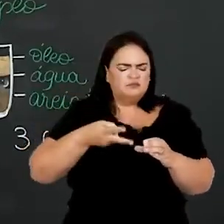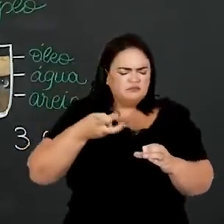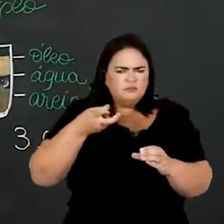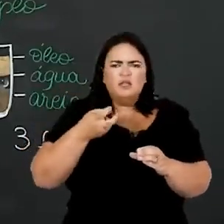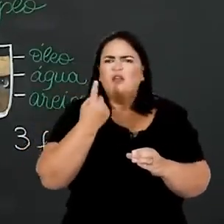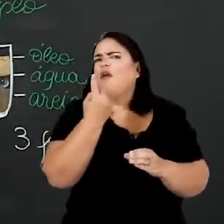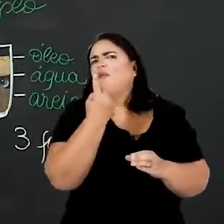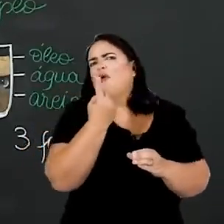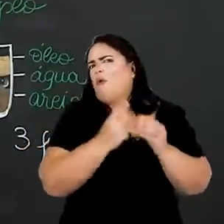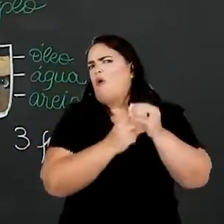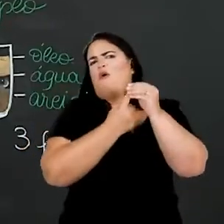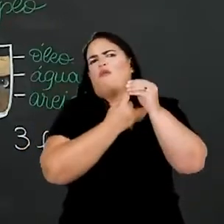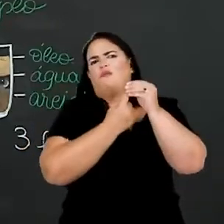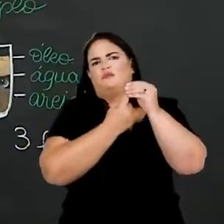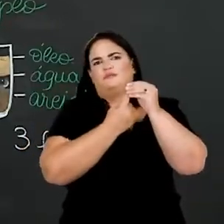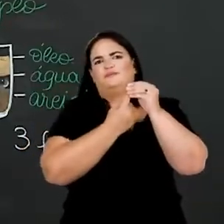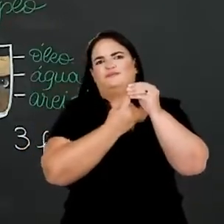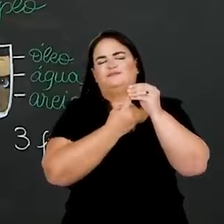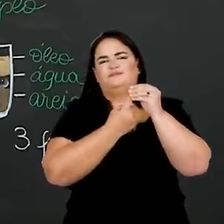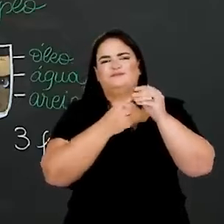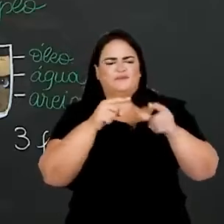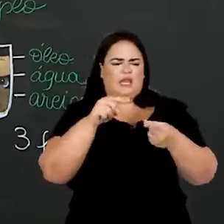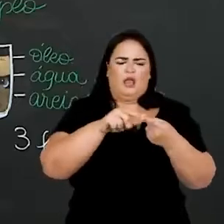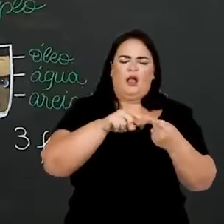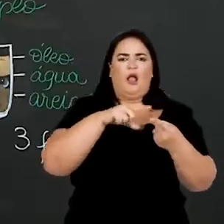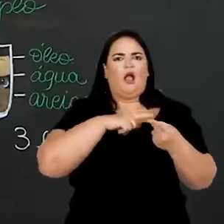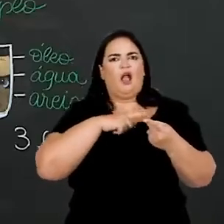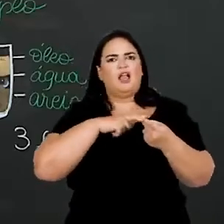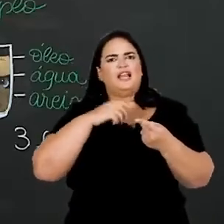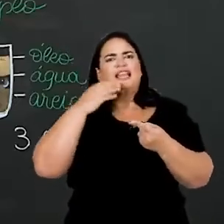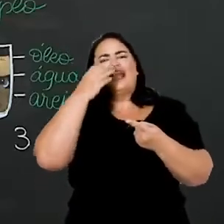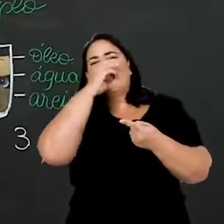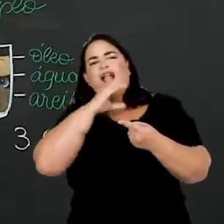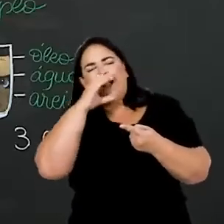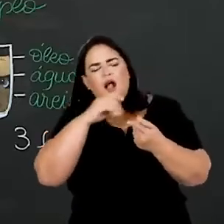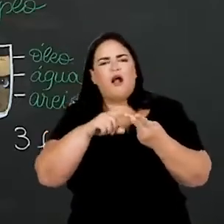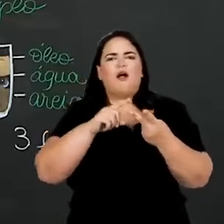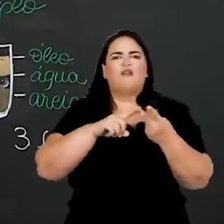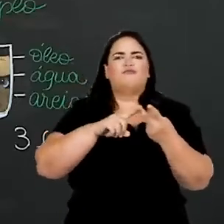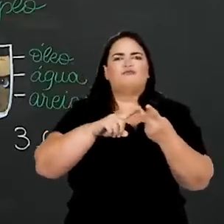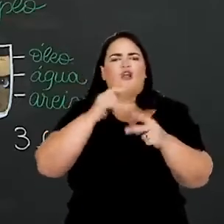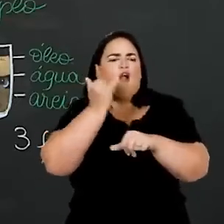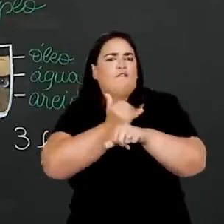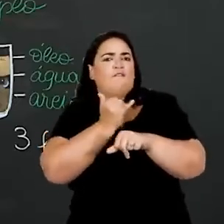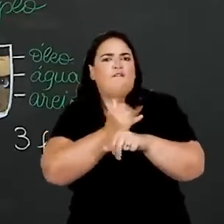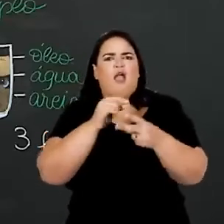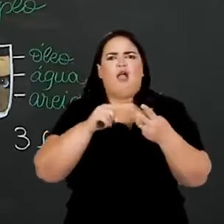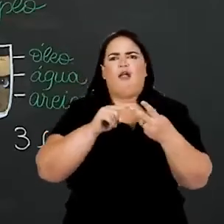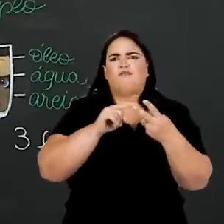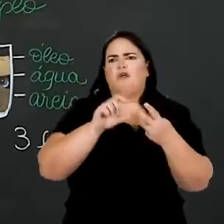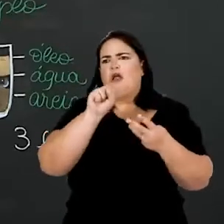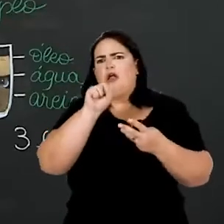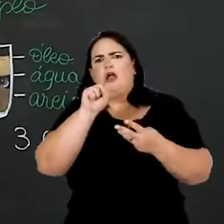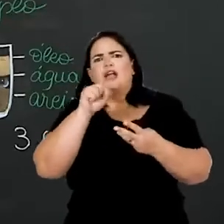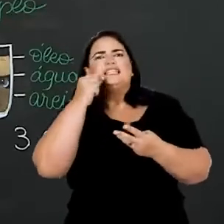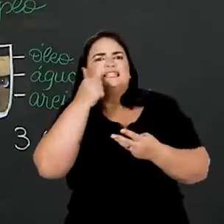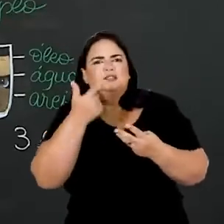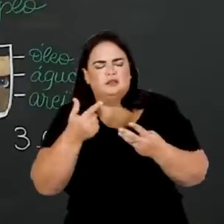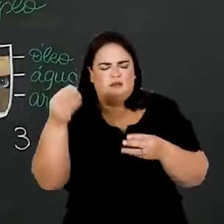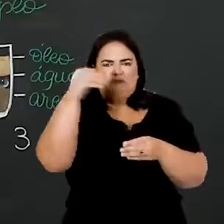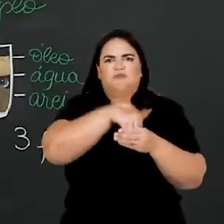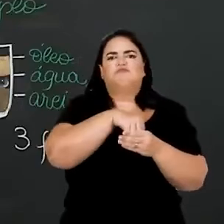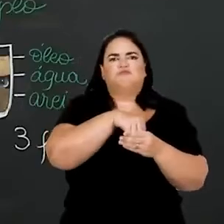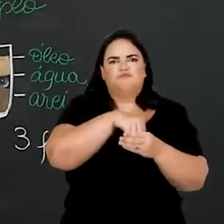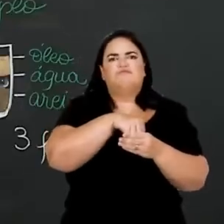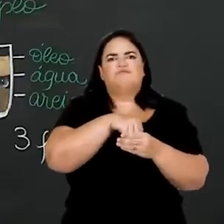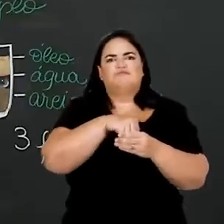coisa. Tem aqui cálcio, tem ferro, tem sódio. É uma mistura homogênea. A mistura